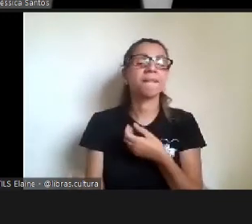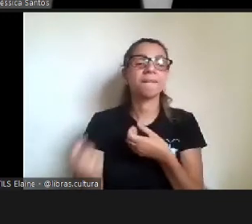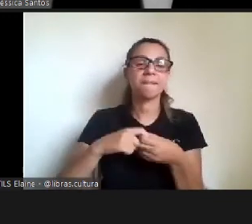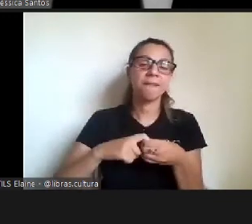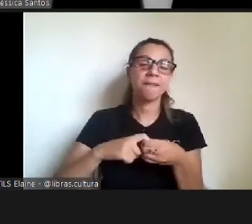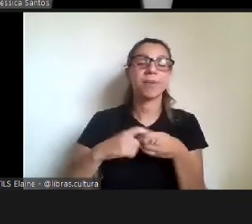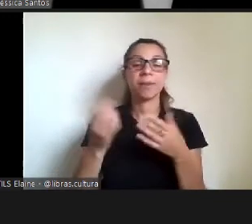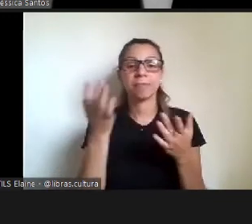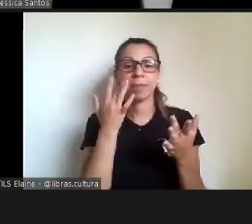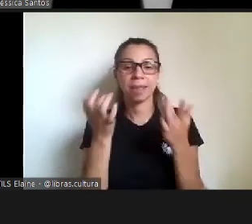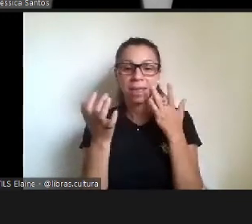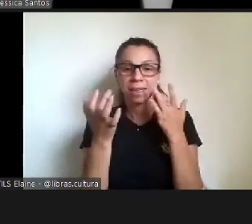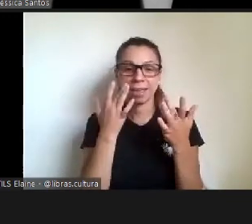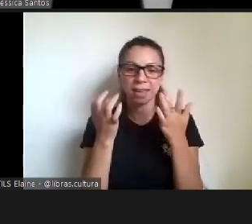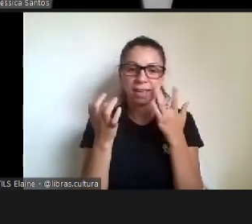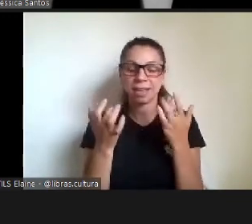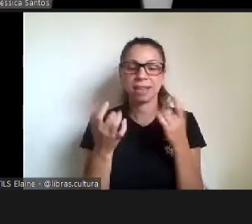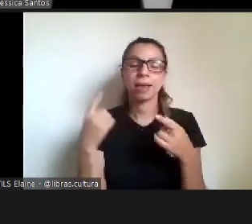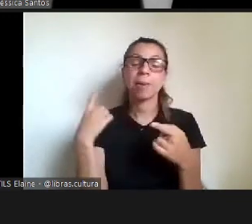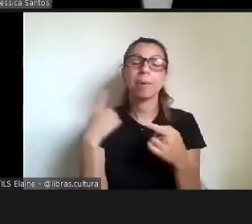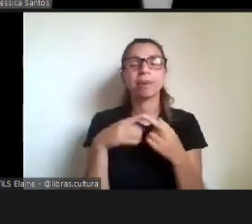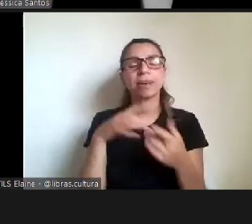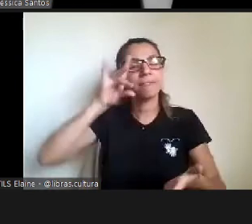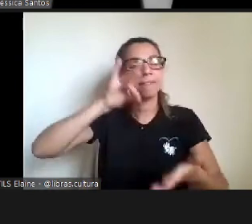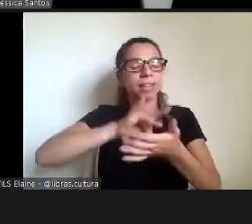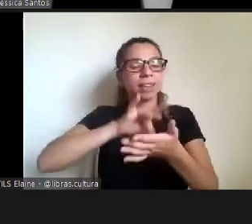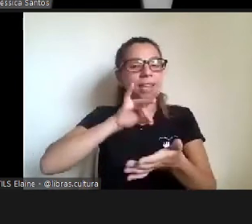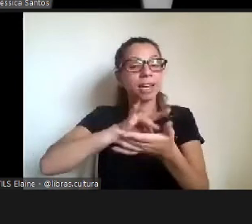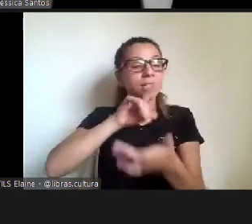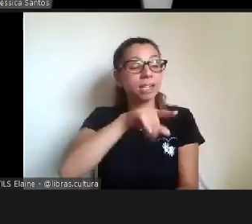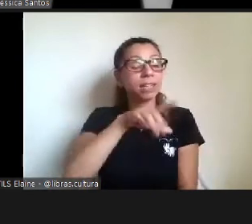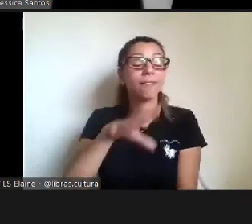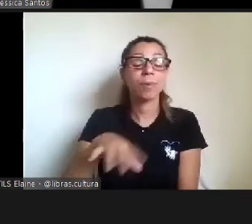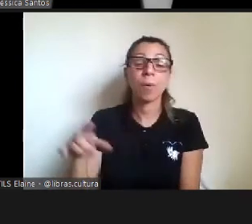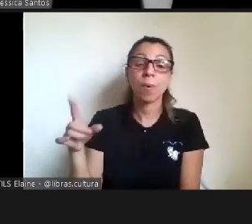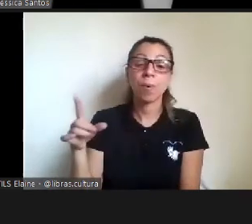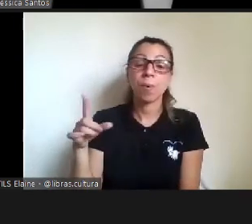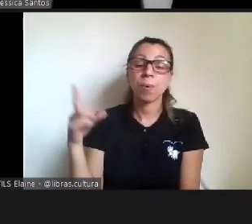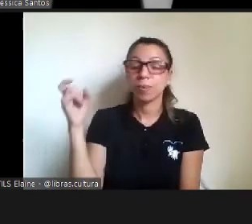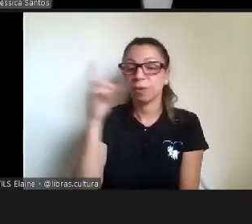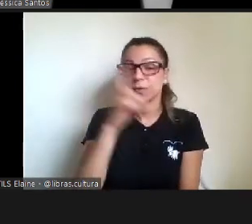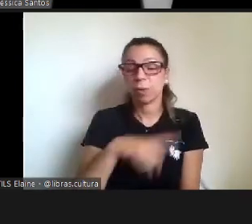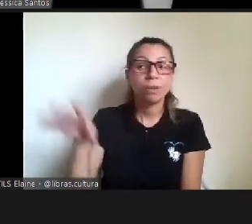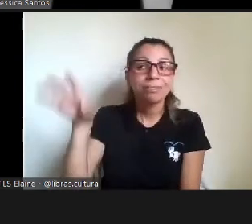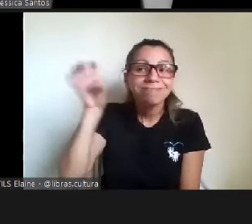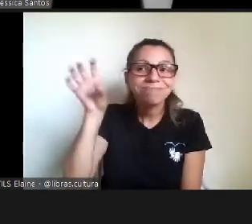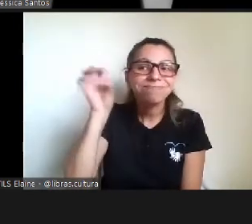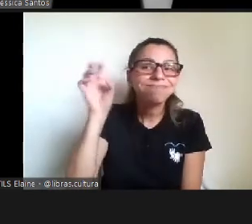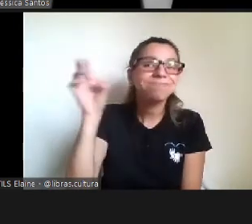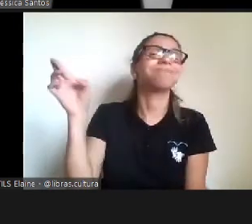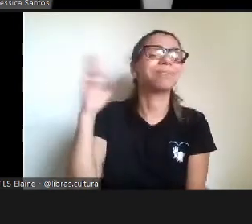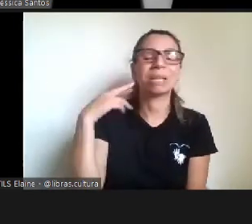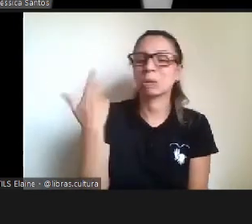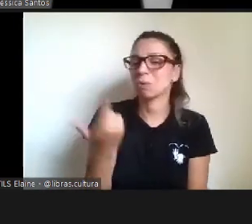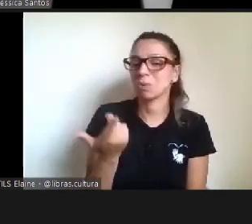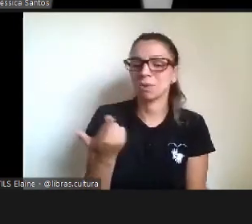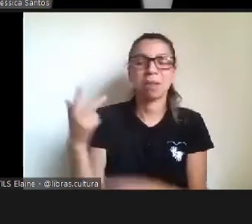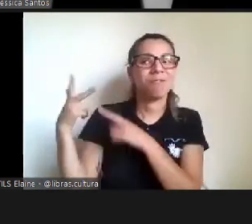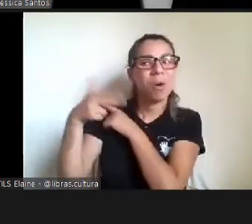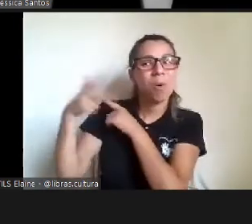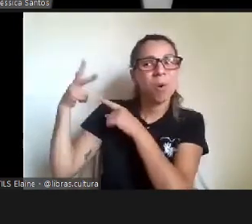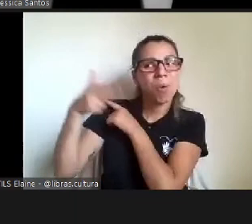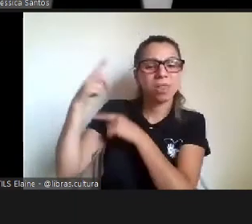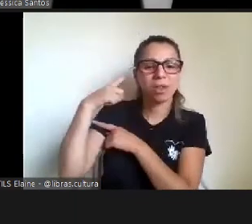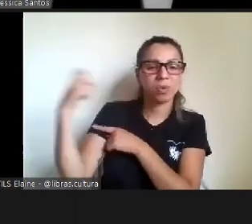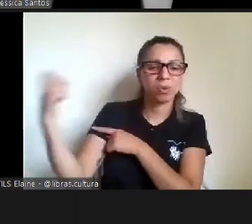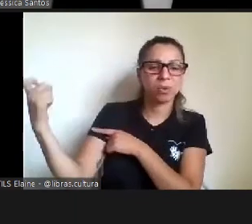teatro, porque ela tá com bastante dificuldade de ouvir, né, o retorno aqui do que está sendo conversado. Mas eu acho que tem se levantado muito... Eu estou com